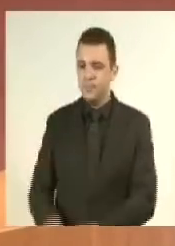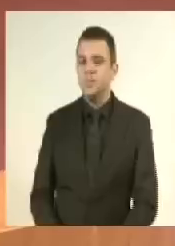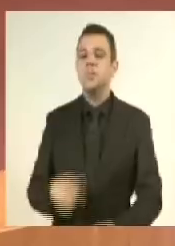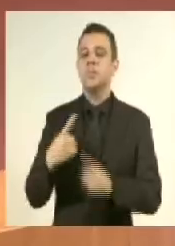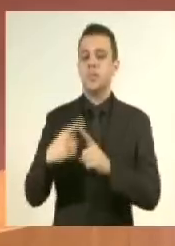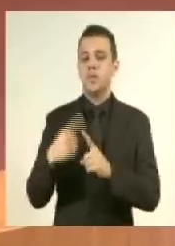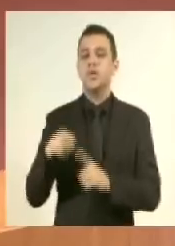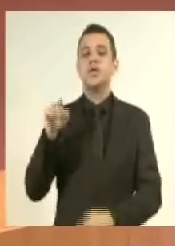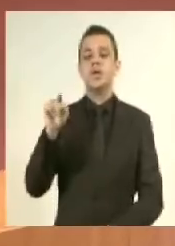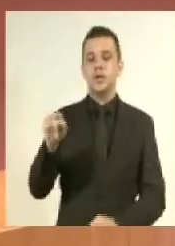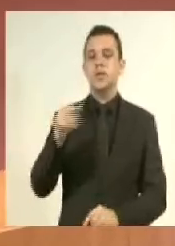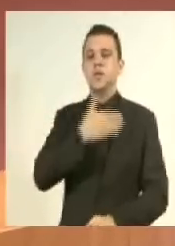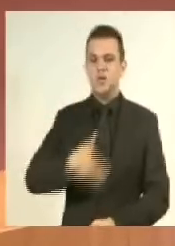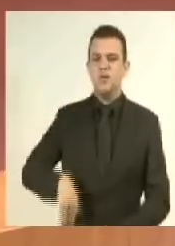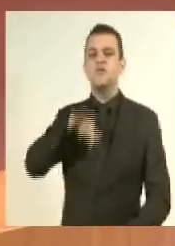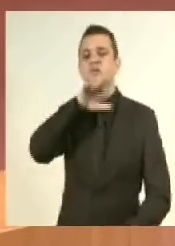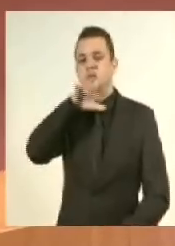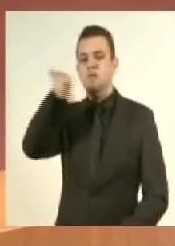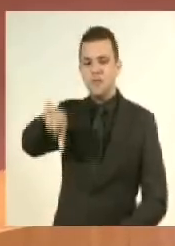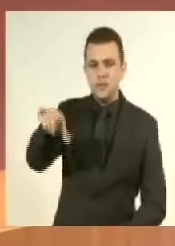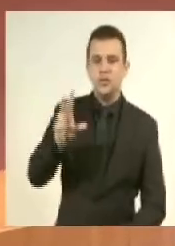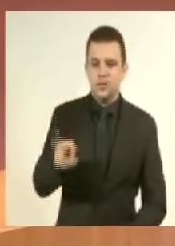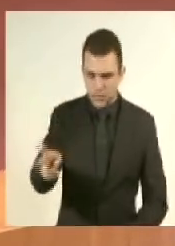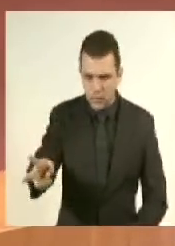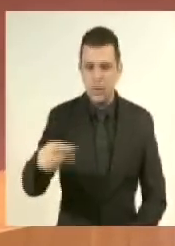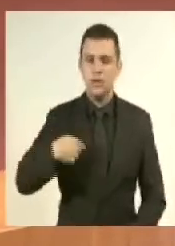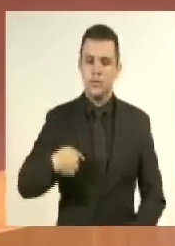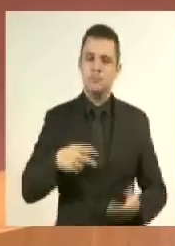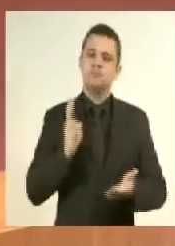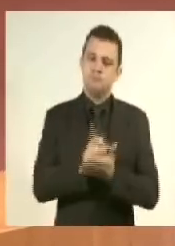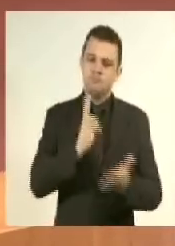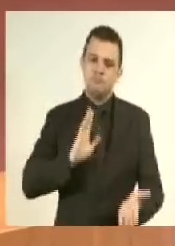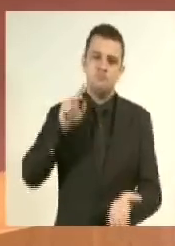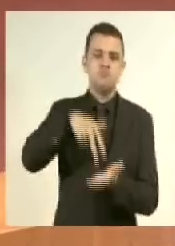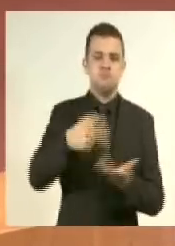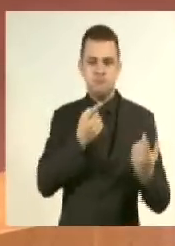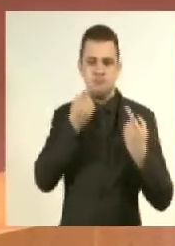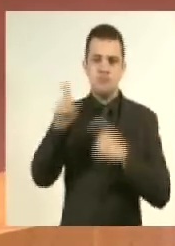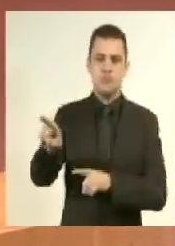um governo ruim, mais eu vou estar aqui nessa tribuna para ir contra ele. Muito obrigada a todos.